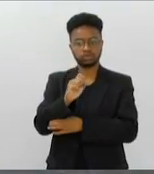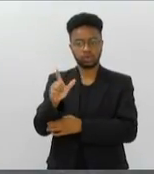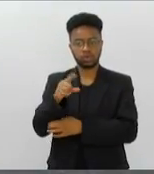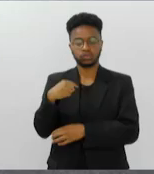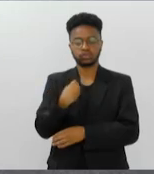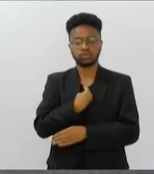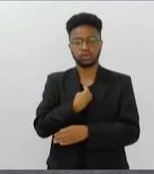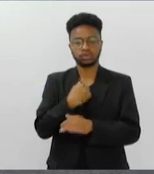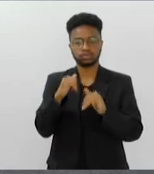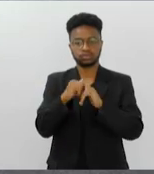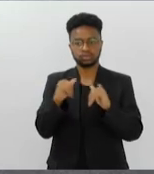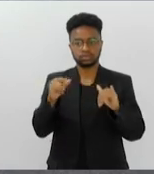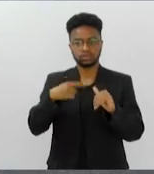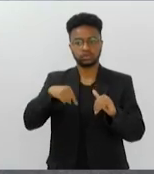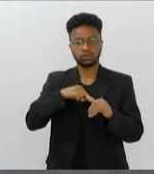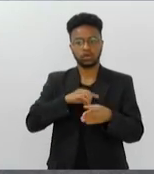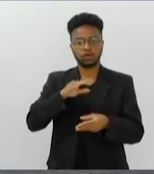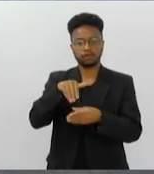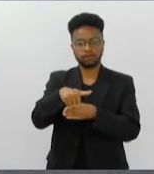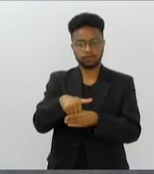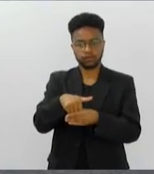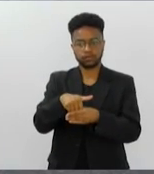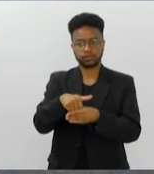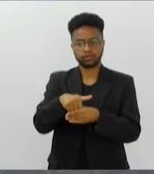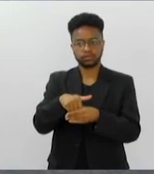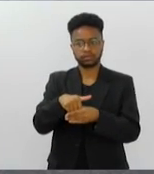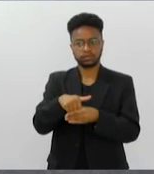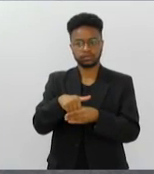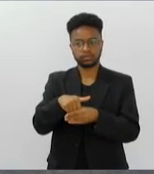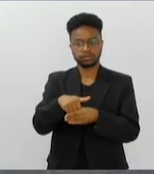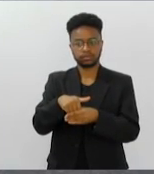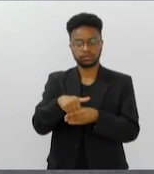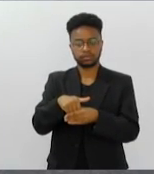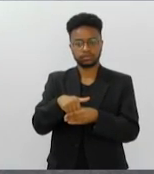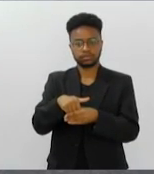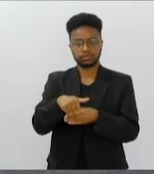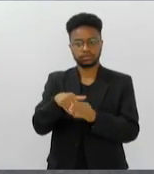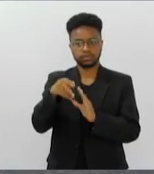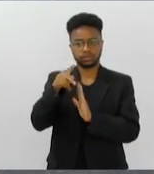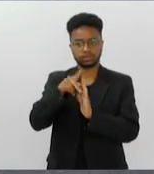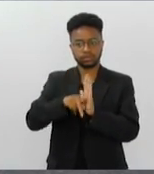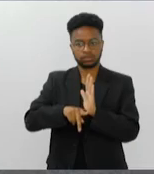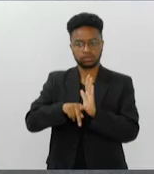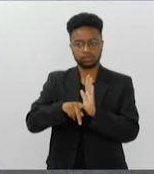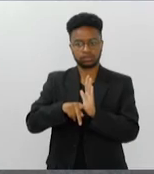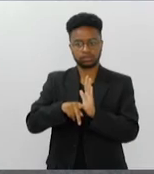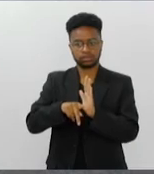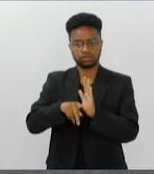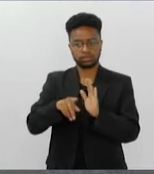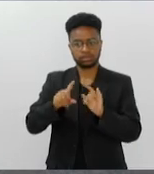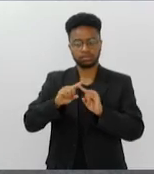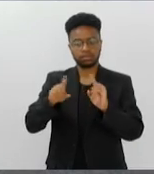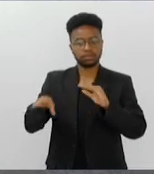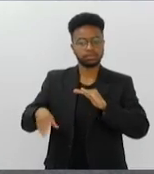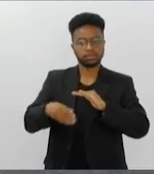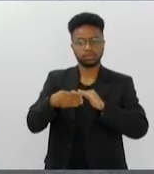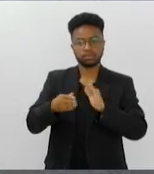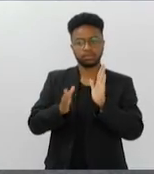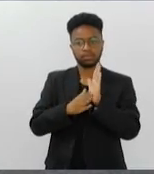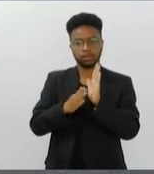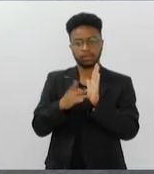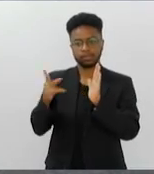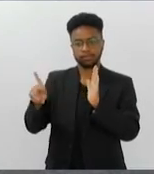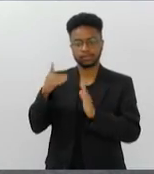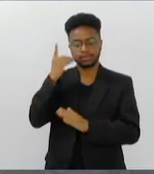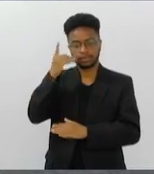declarando nosso voto pelo projeto, adendando as propostas que vieram da